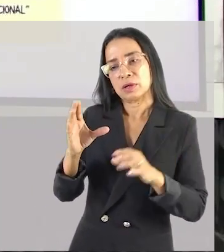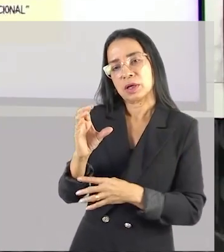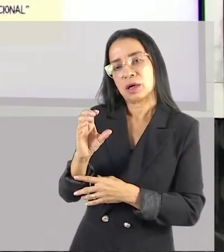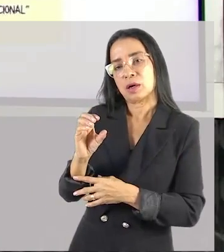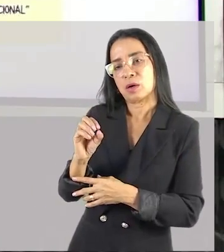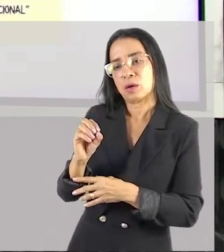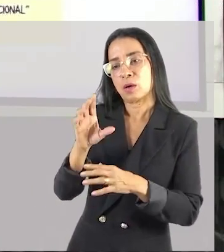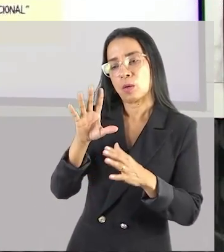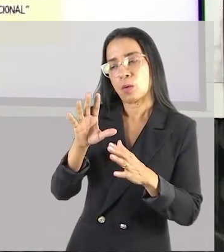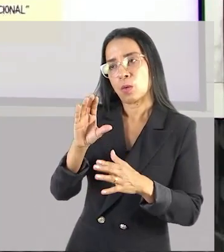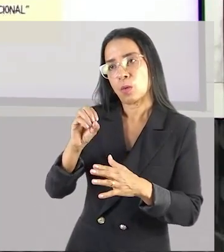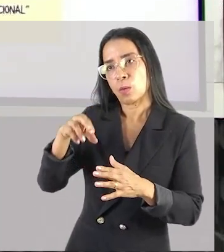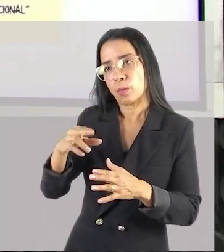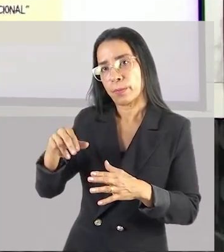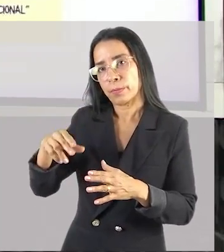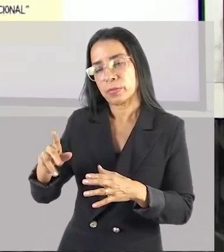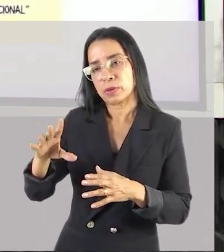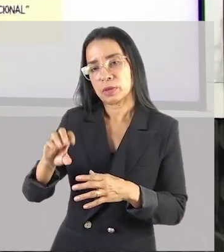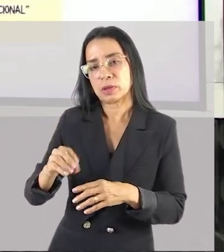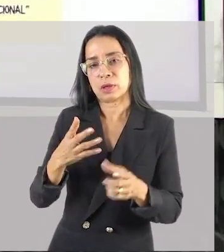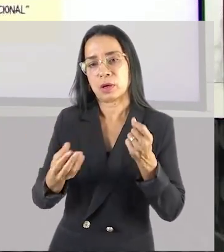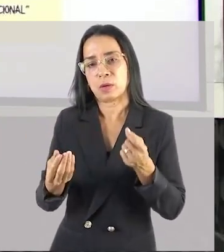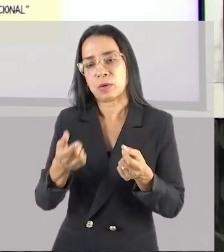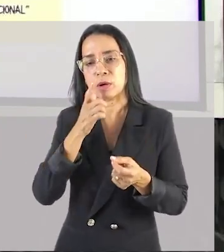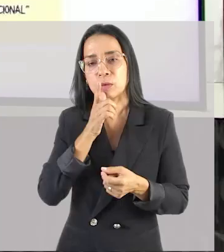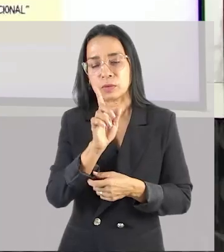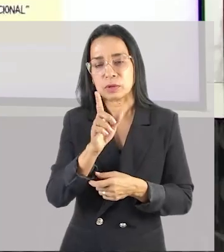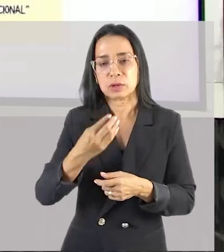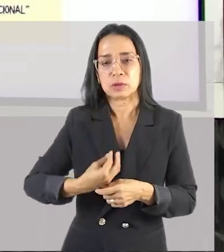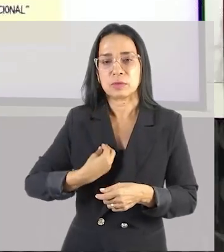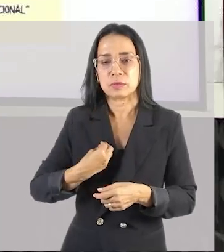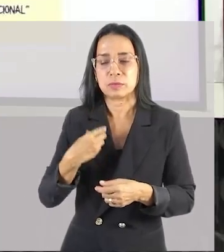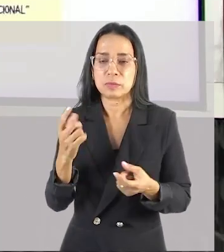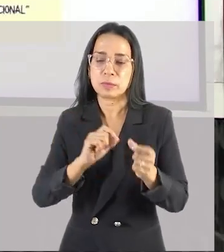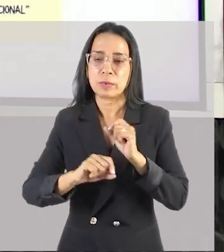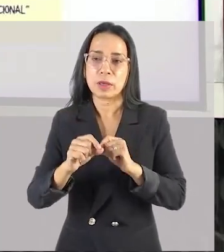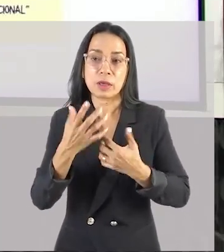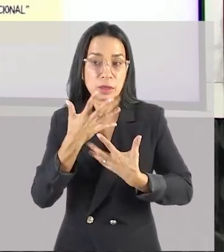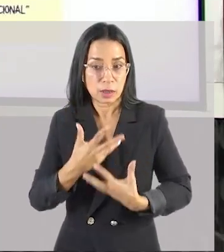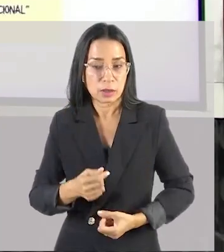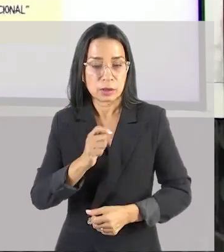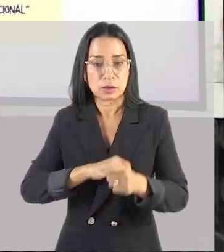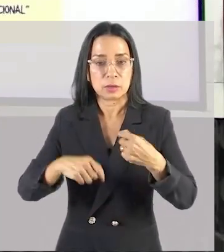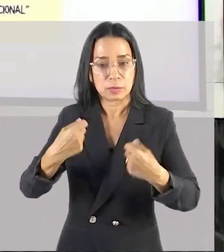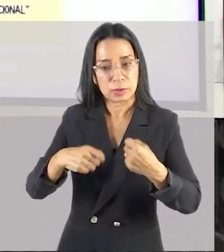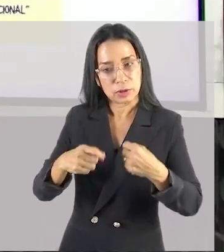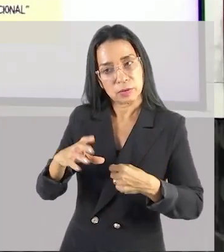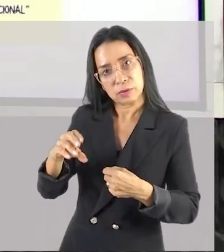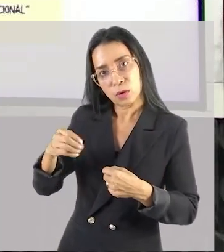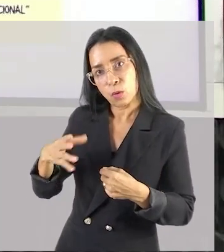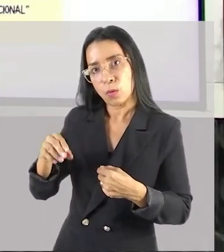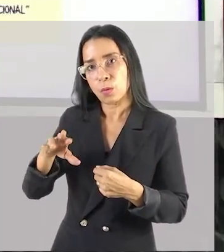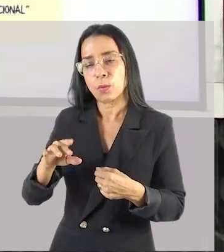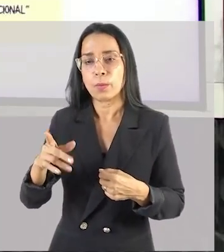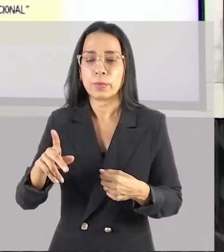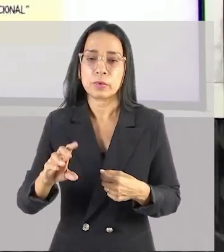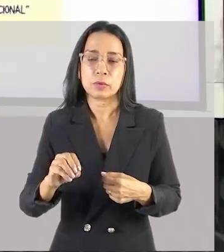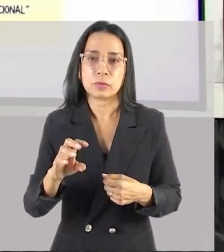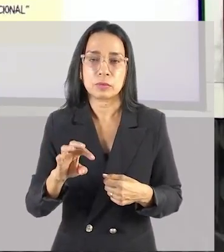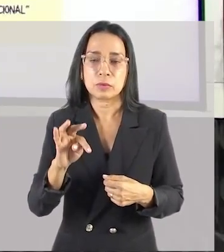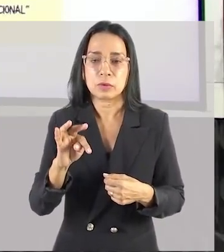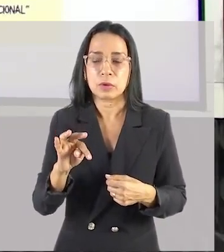corrupção. Para ele conseguir sobreviver e até ser aceito, isso dentro da temática, ele precisava ser corrupto, né? Então esse